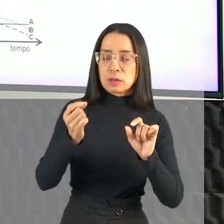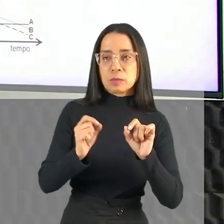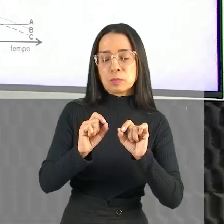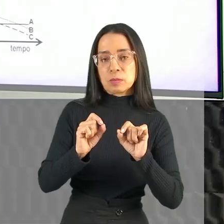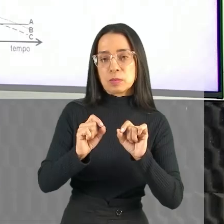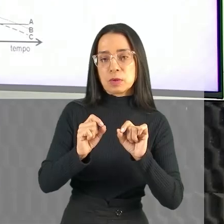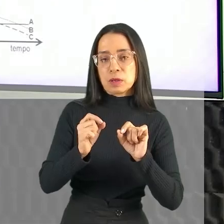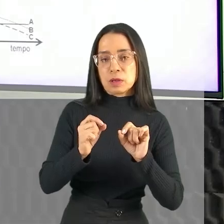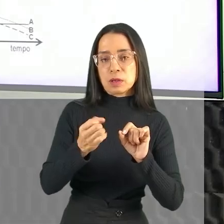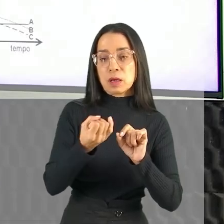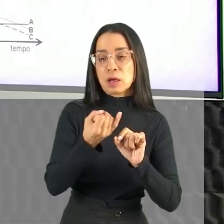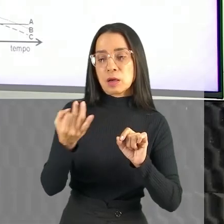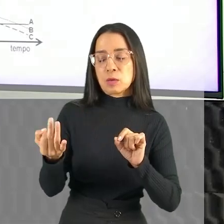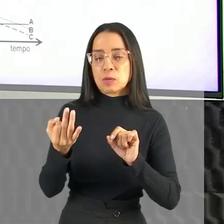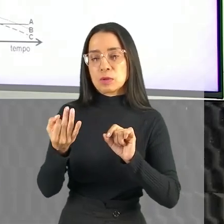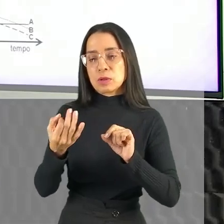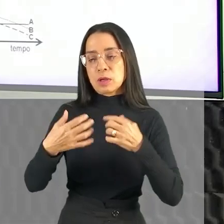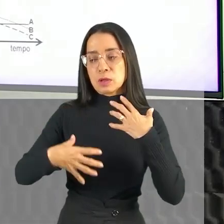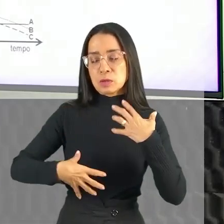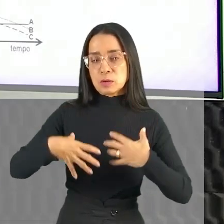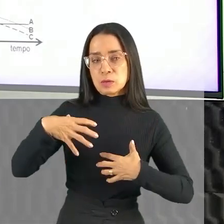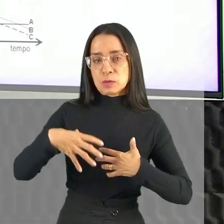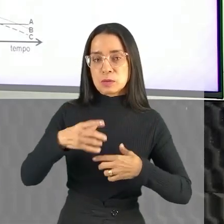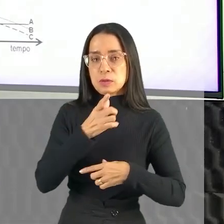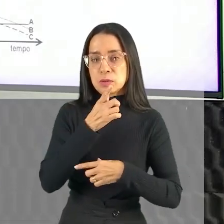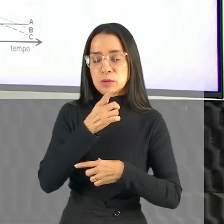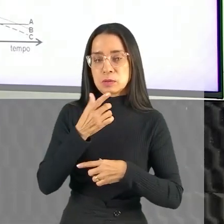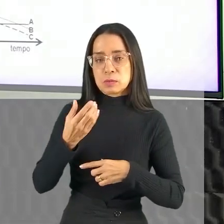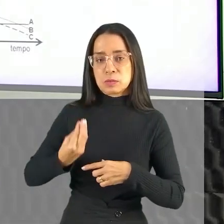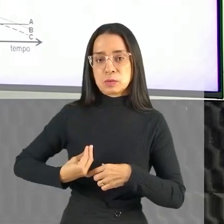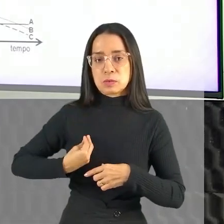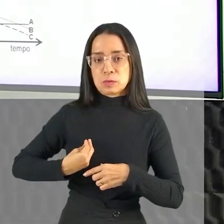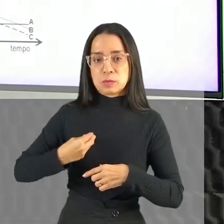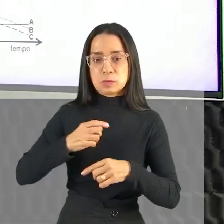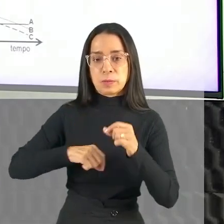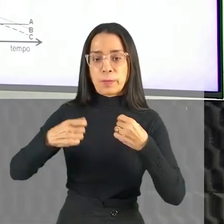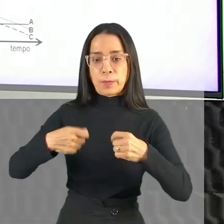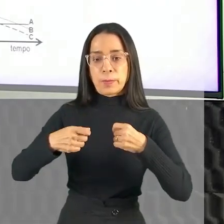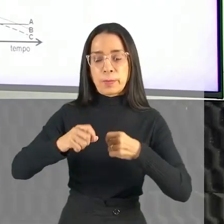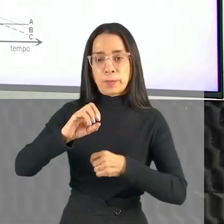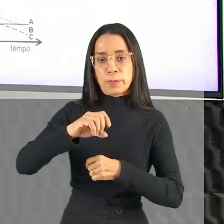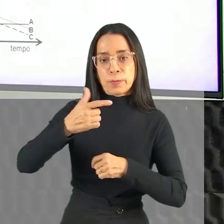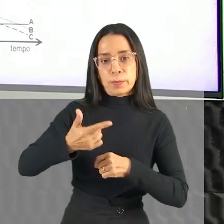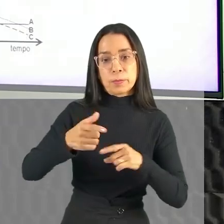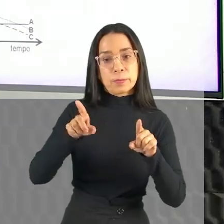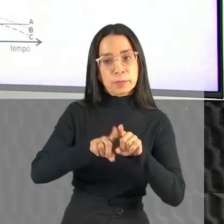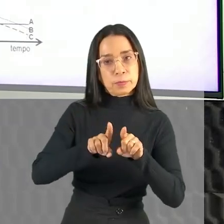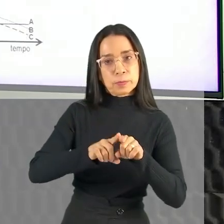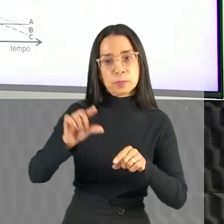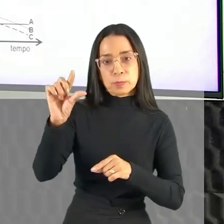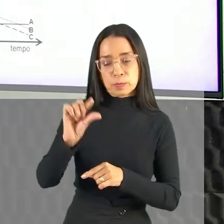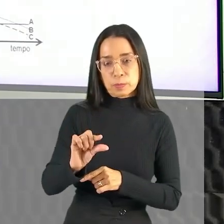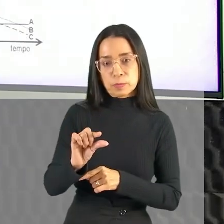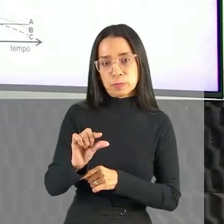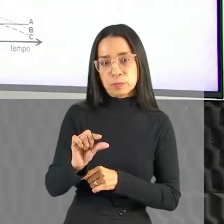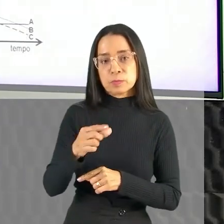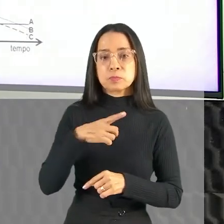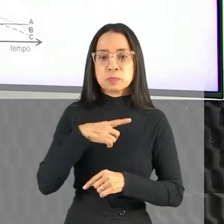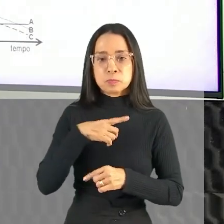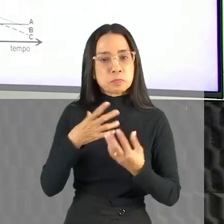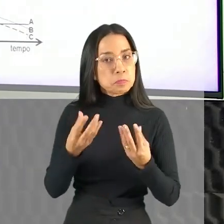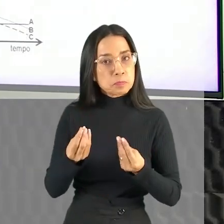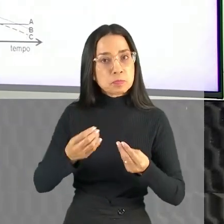de organismos que dependem de oxigênio, ou seja, dos organismos aeróbios, também decresce. Então, isso faz muito sentido,